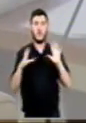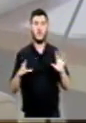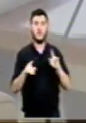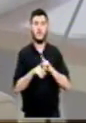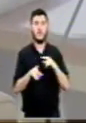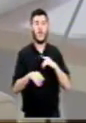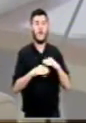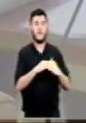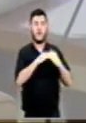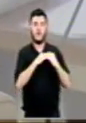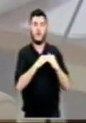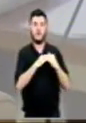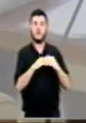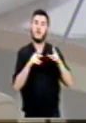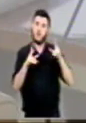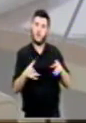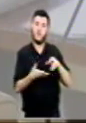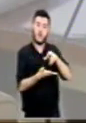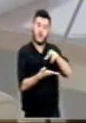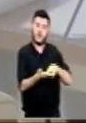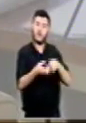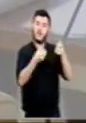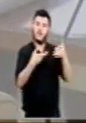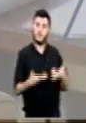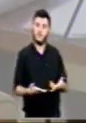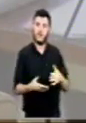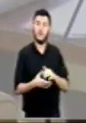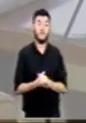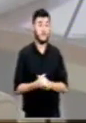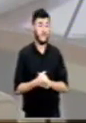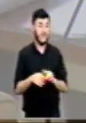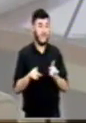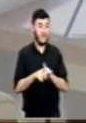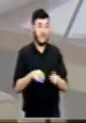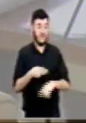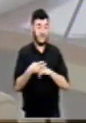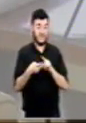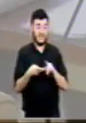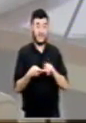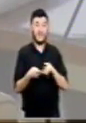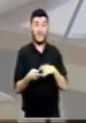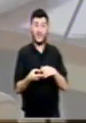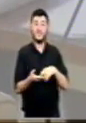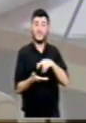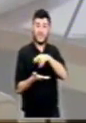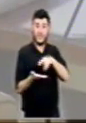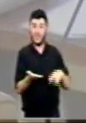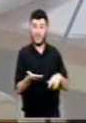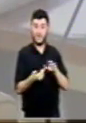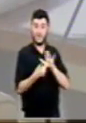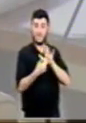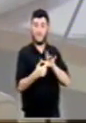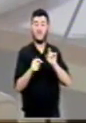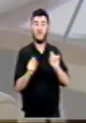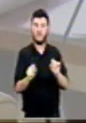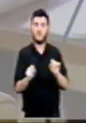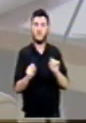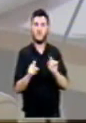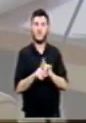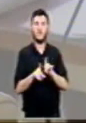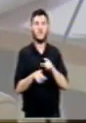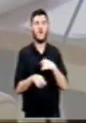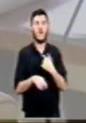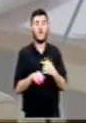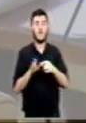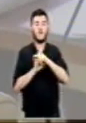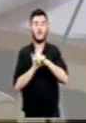segundo consta desse relatório. Registro que, ao deferir as medidas cautelares requeridas pela autoridade policial,